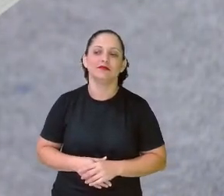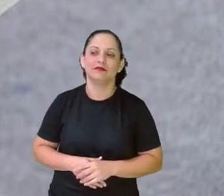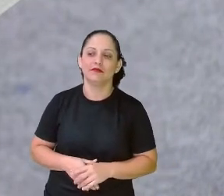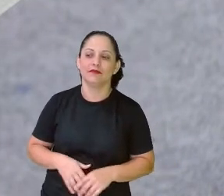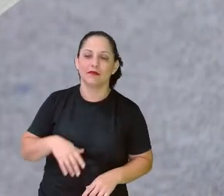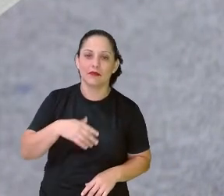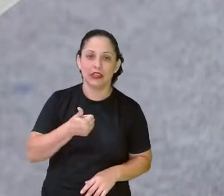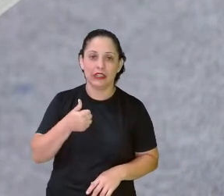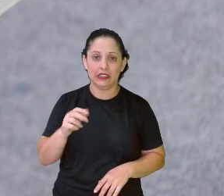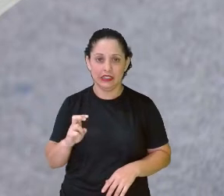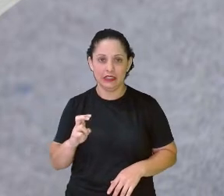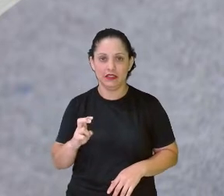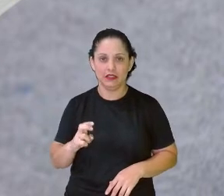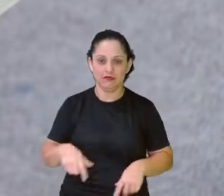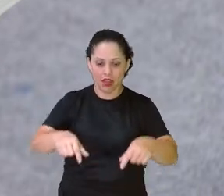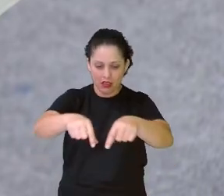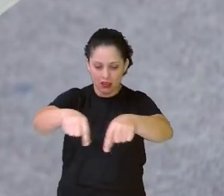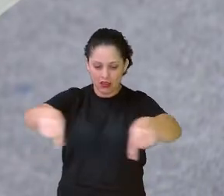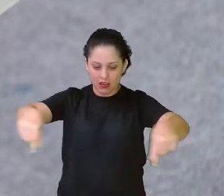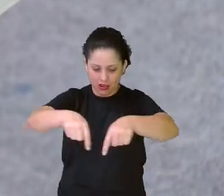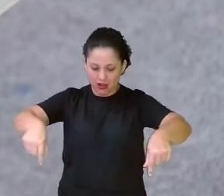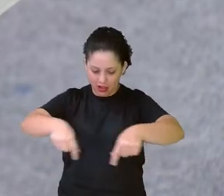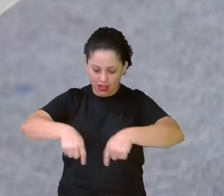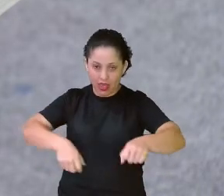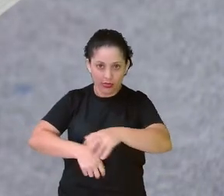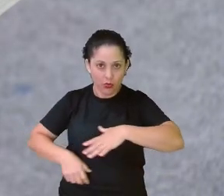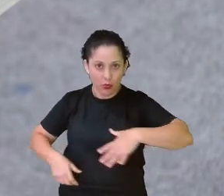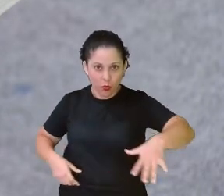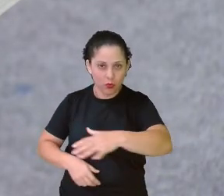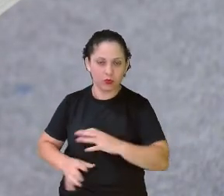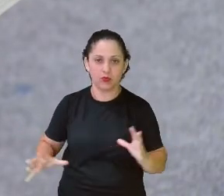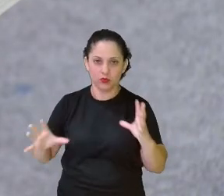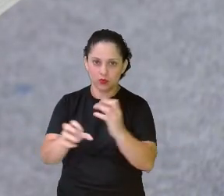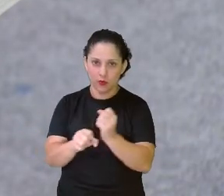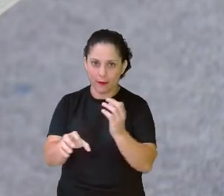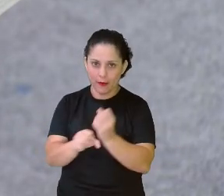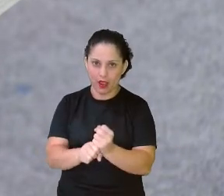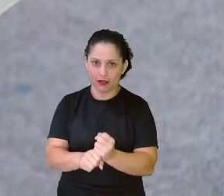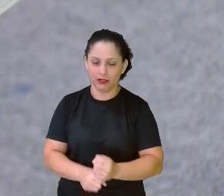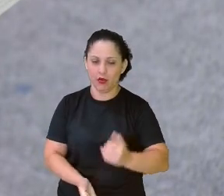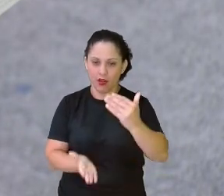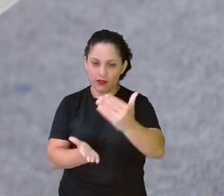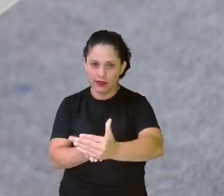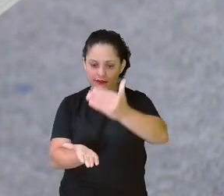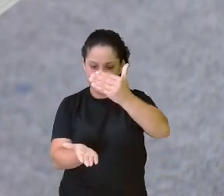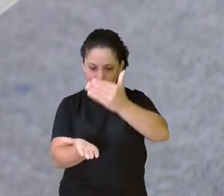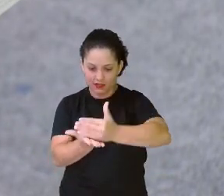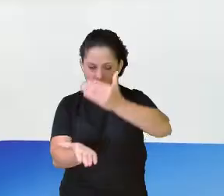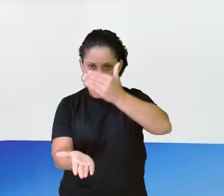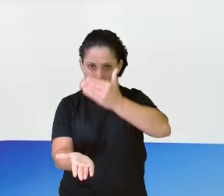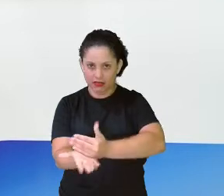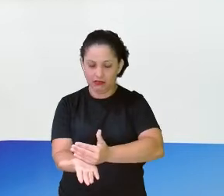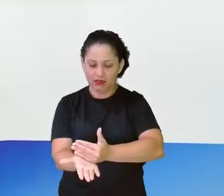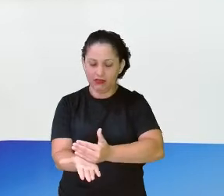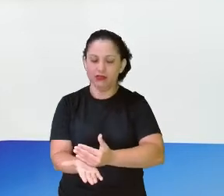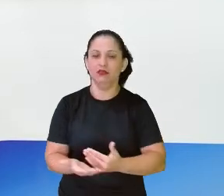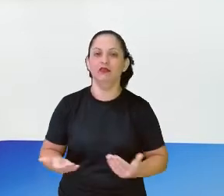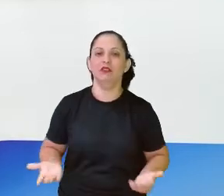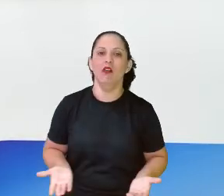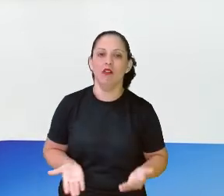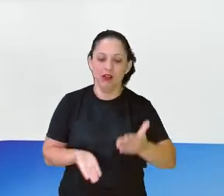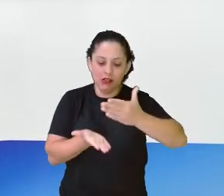15 bonecos é o meu total, que eu dividi em 3 partes. Então, eu posso dizer que, se